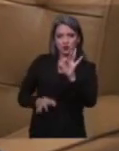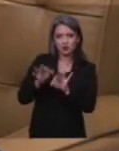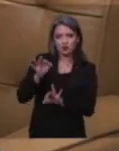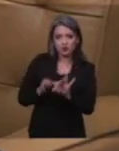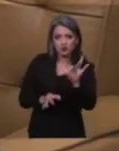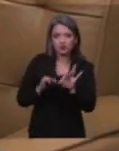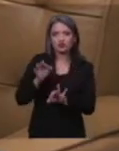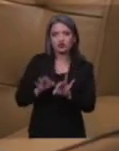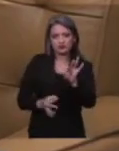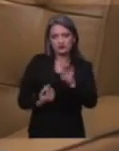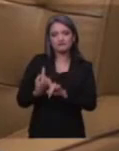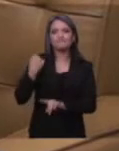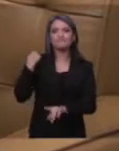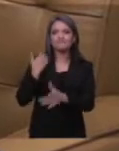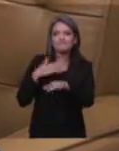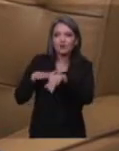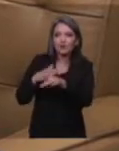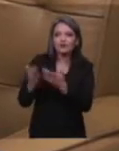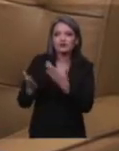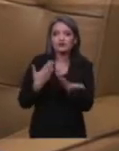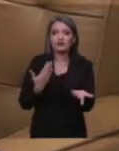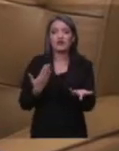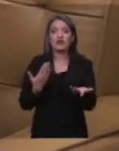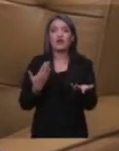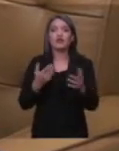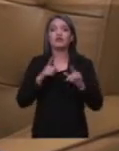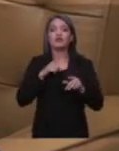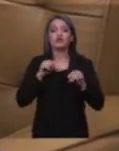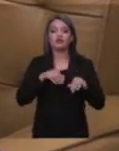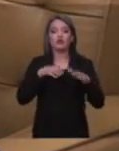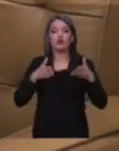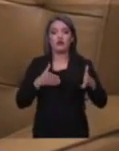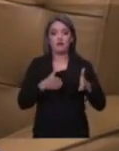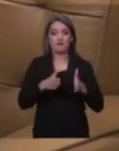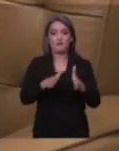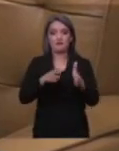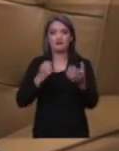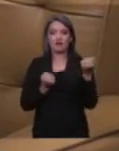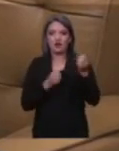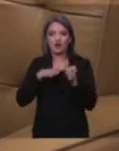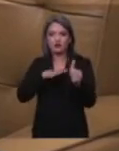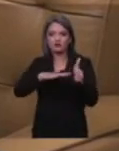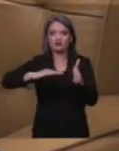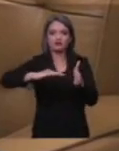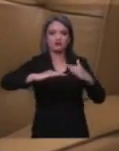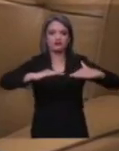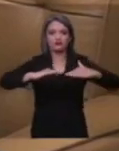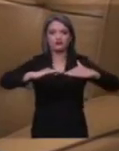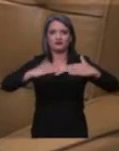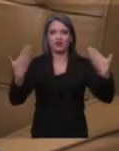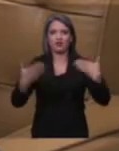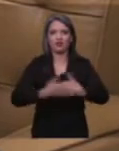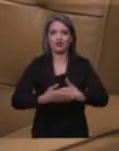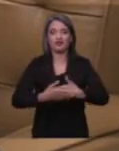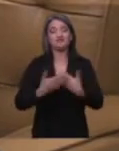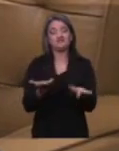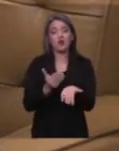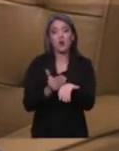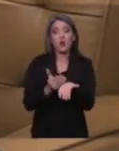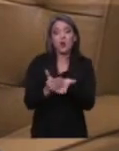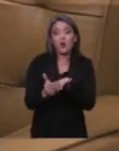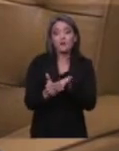de então, em que carros eram atravessados na pista e inicialmente começou-se como se